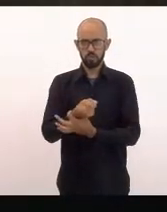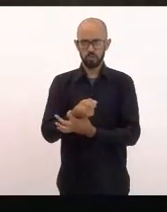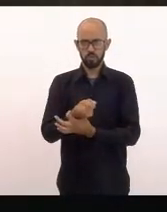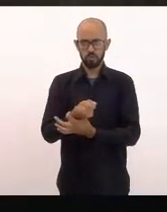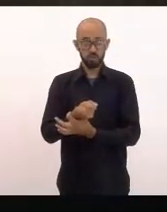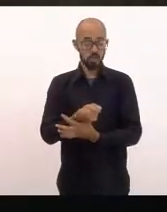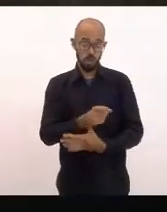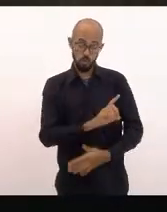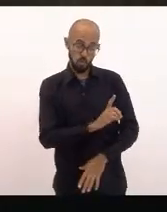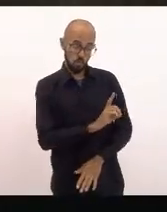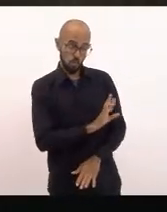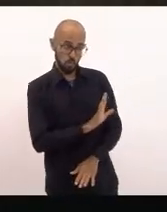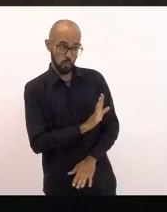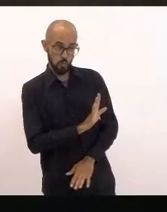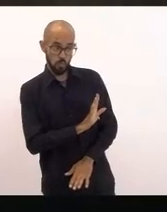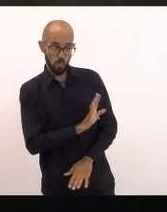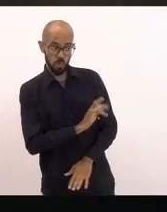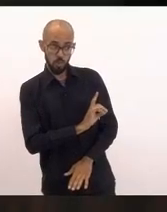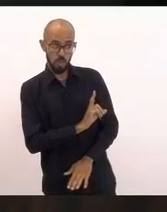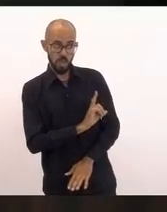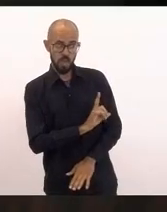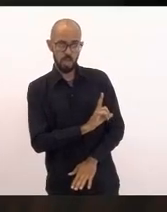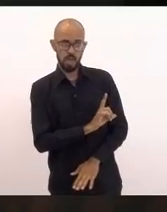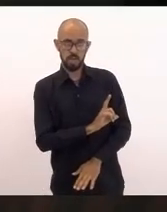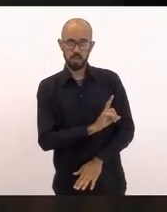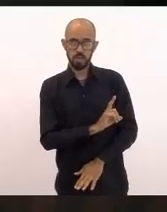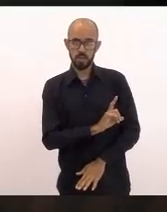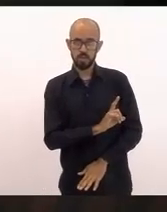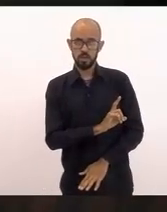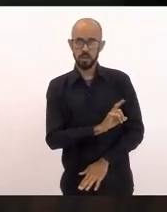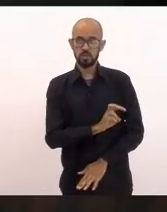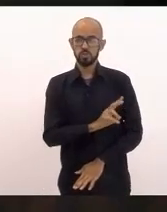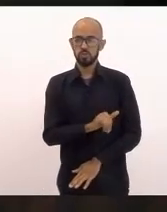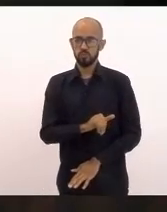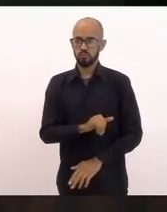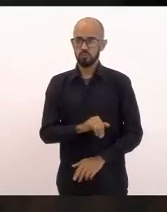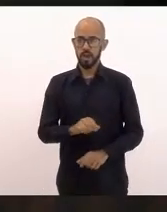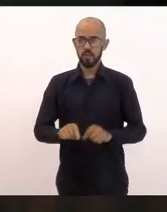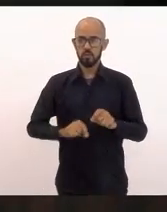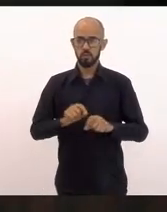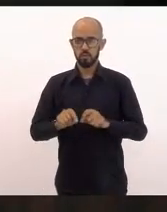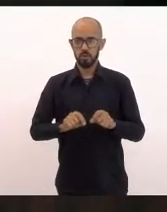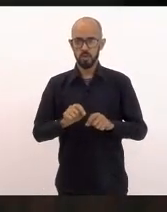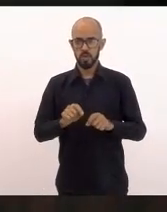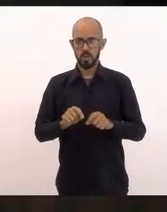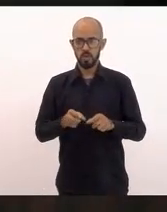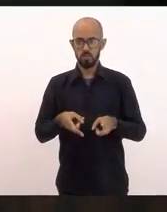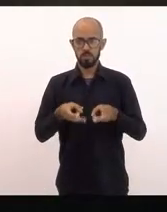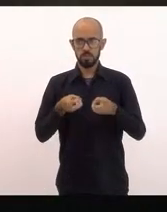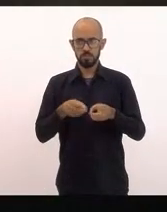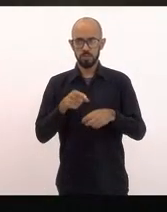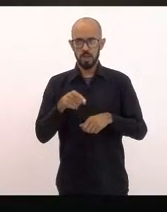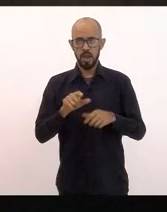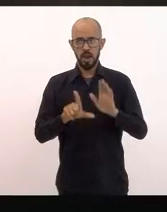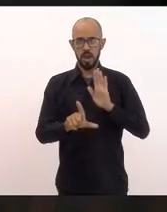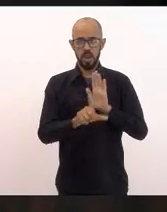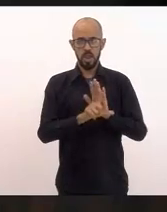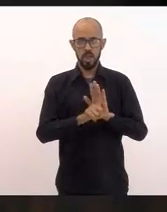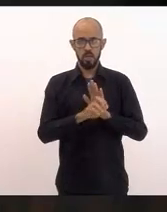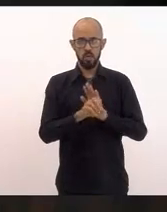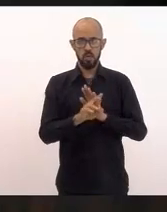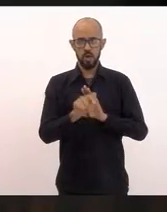isso. Não é isso, deputado. Pelo contrário, nós vamos enfrentar a lei orgânica da Polícia Civil. Sim, mas isso...